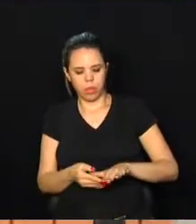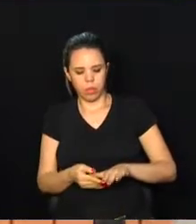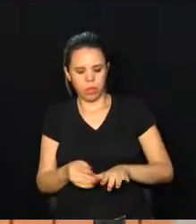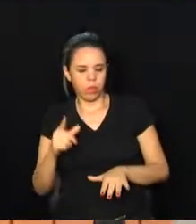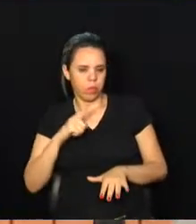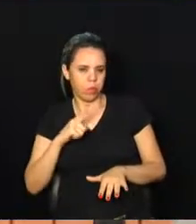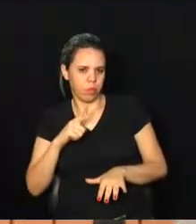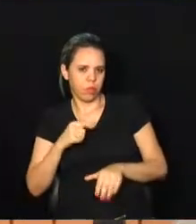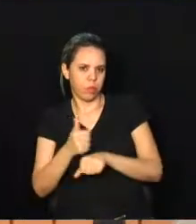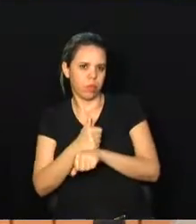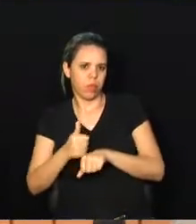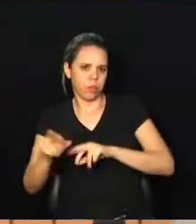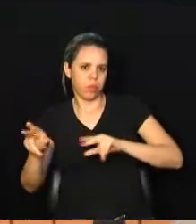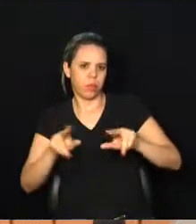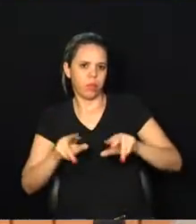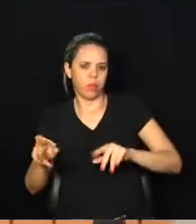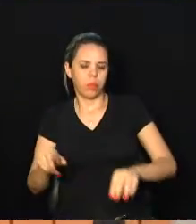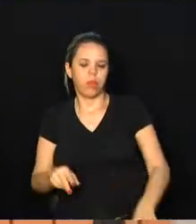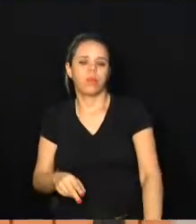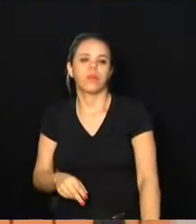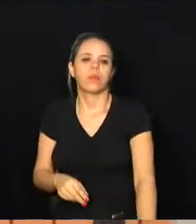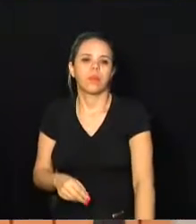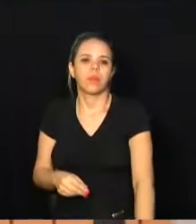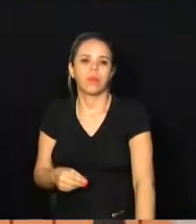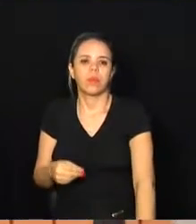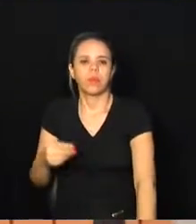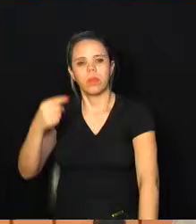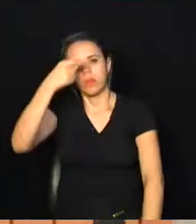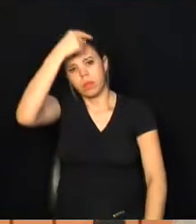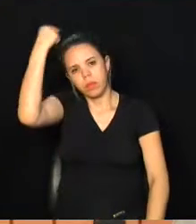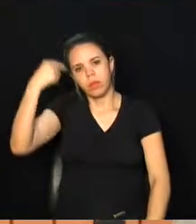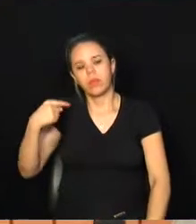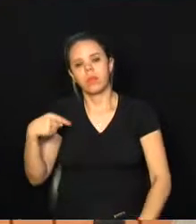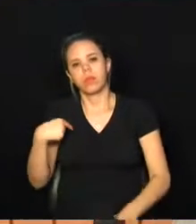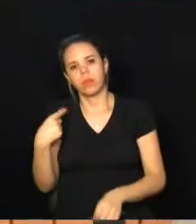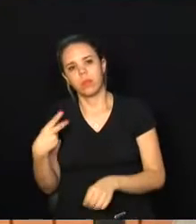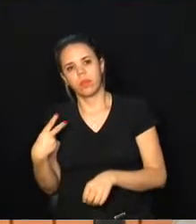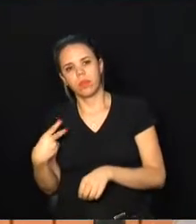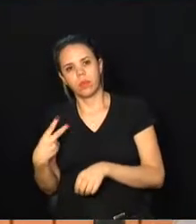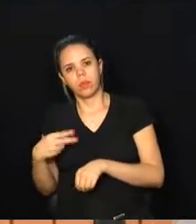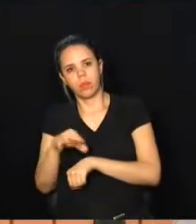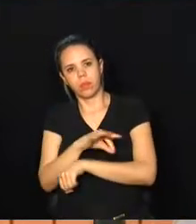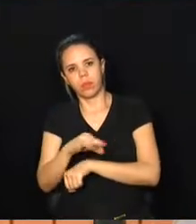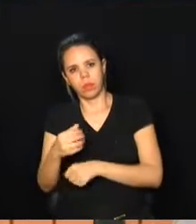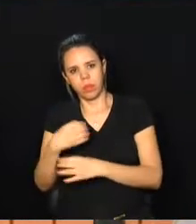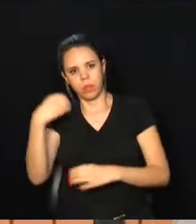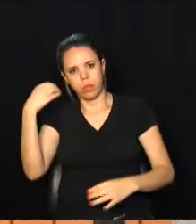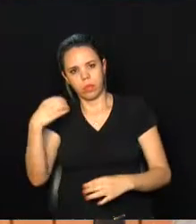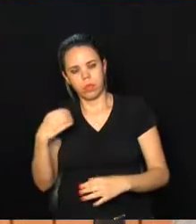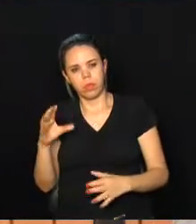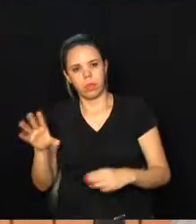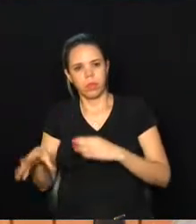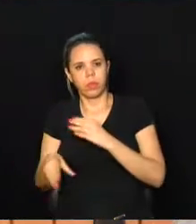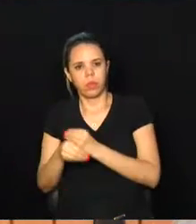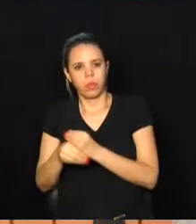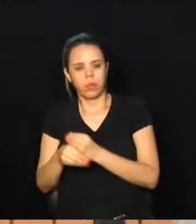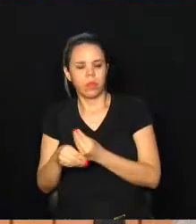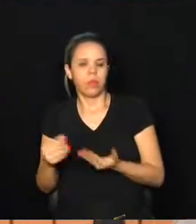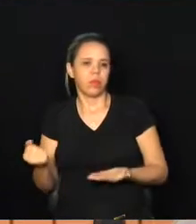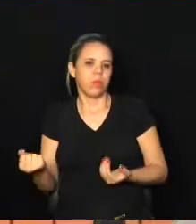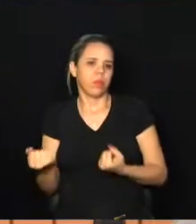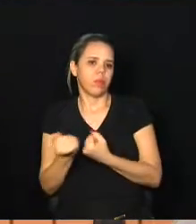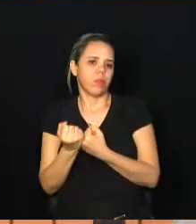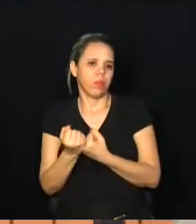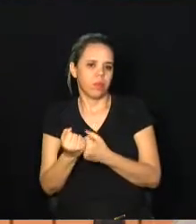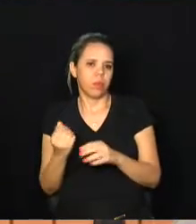até profissões diferentes. O Paulo está falando do arquiteto, eu sou engenheiro, nós se completamos